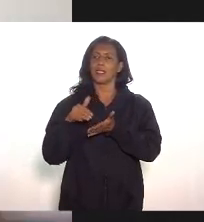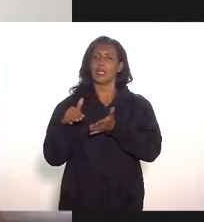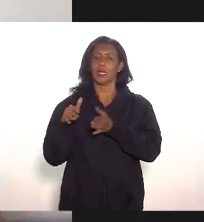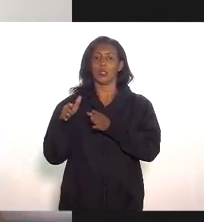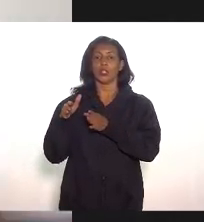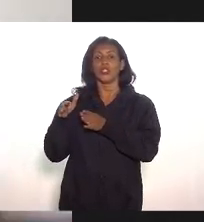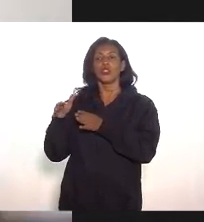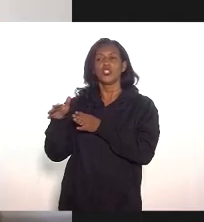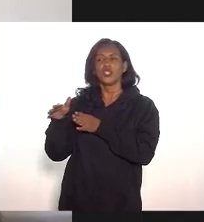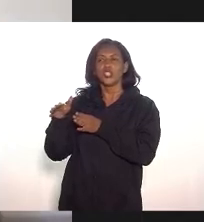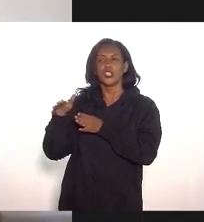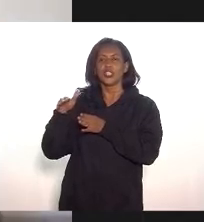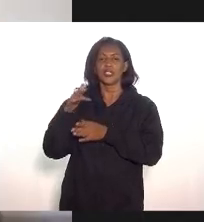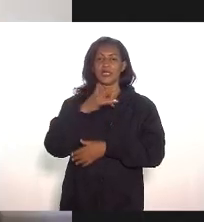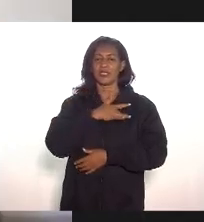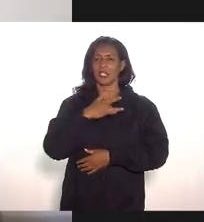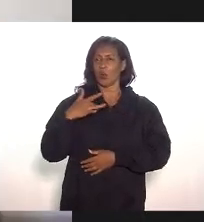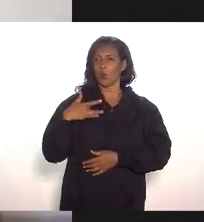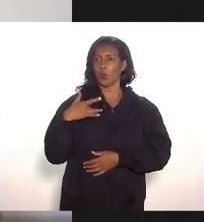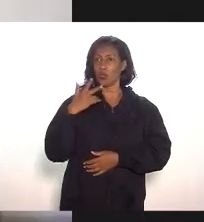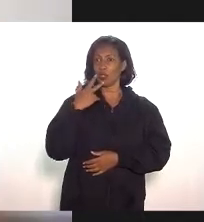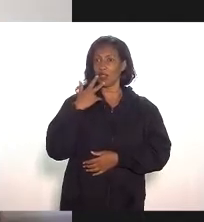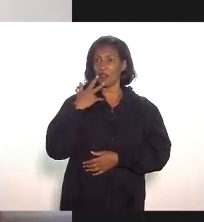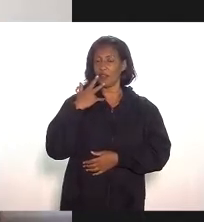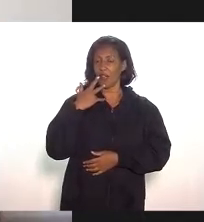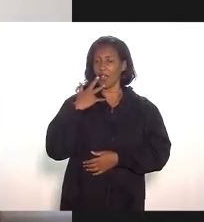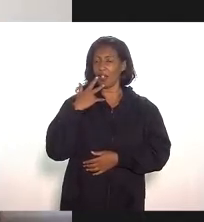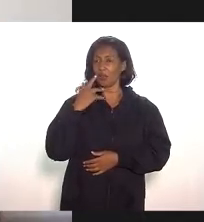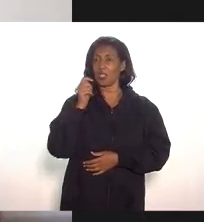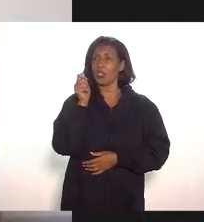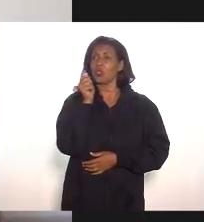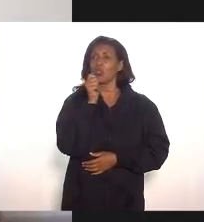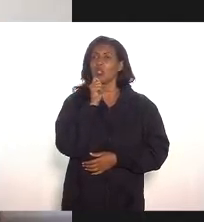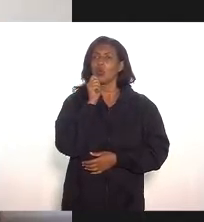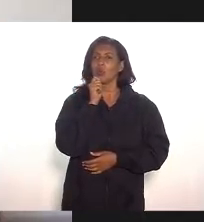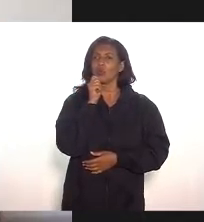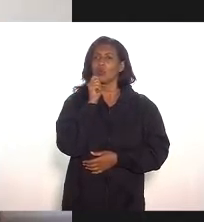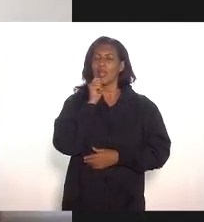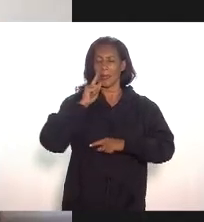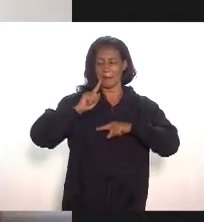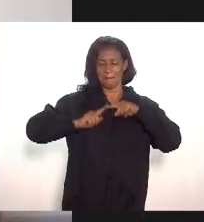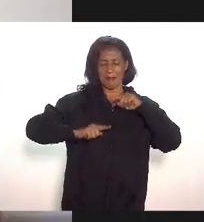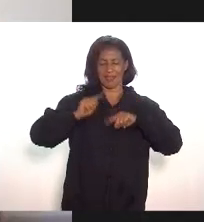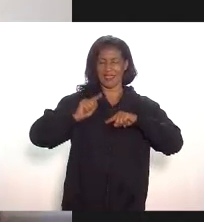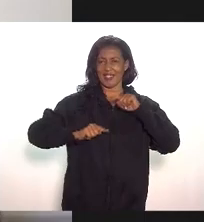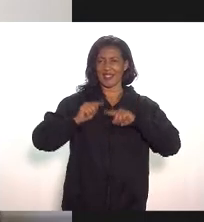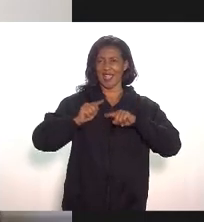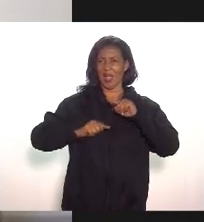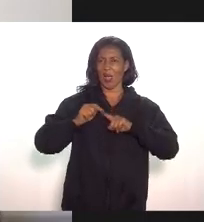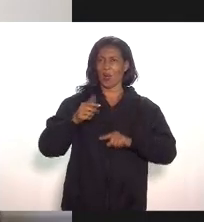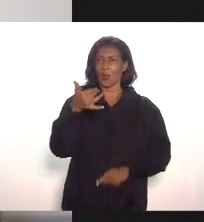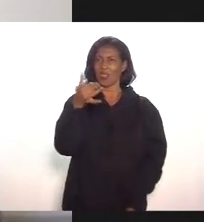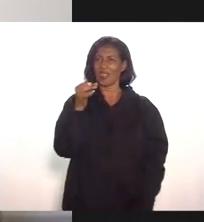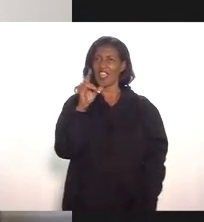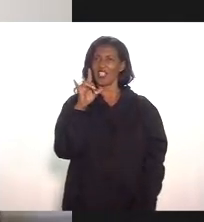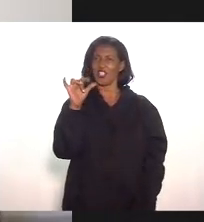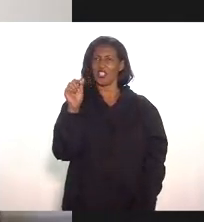2.465 municípios que dizem que os insumos básicos podem faltar em 10 dias.